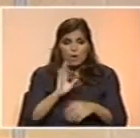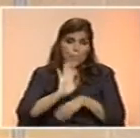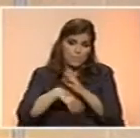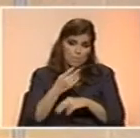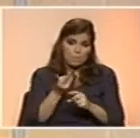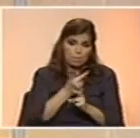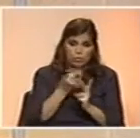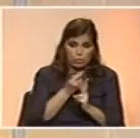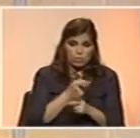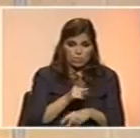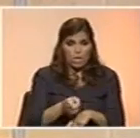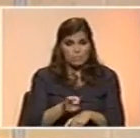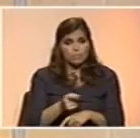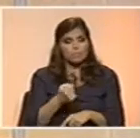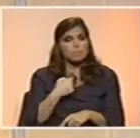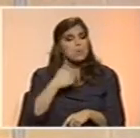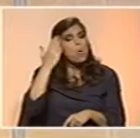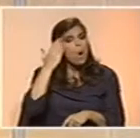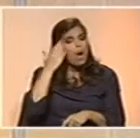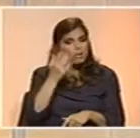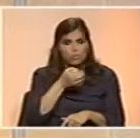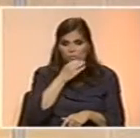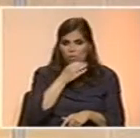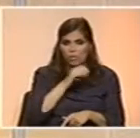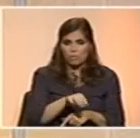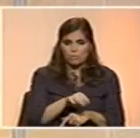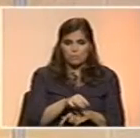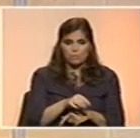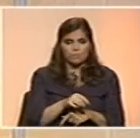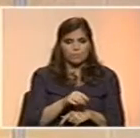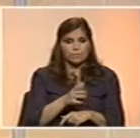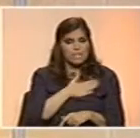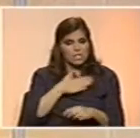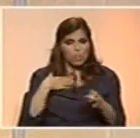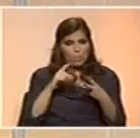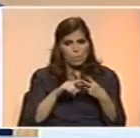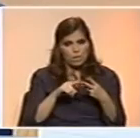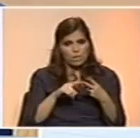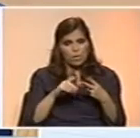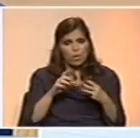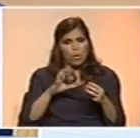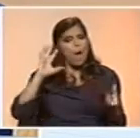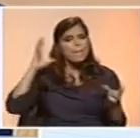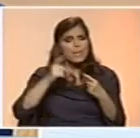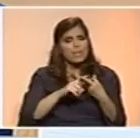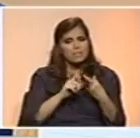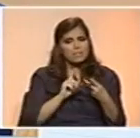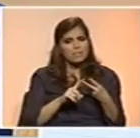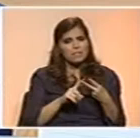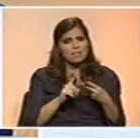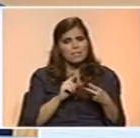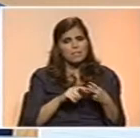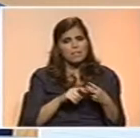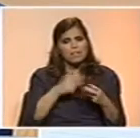seu. Exatamente. Que eu acho que é essa mensagem que é importante passar. Falou-me da saúde, falou-me do impacto ambiental, falou-me da questão